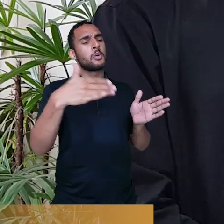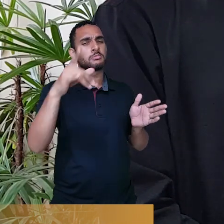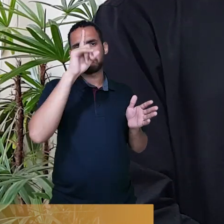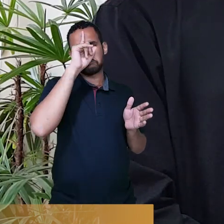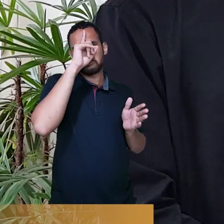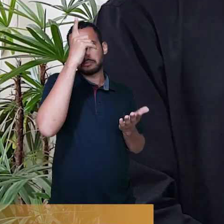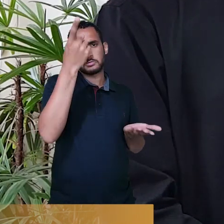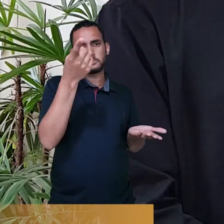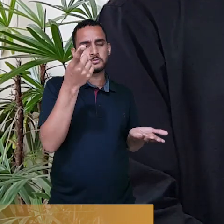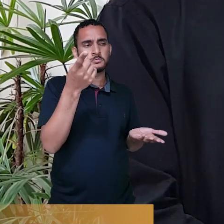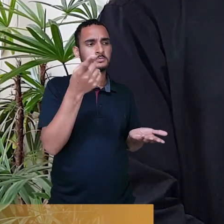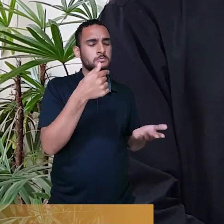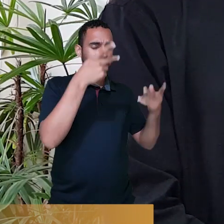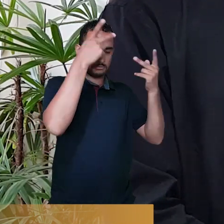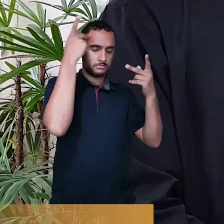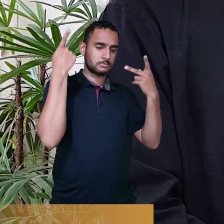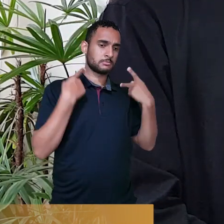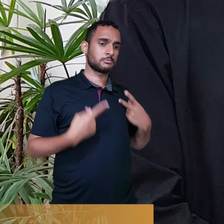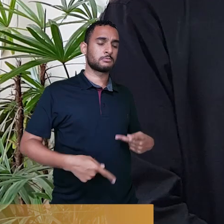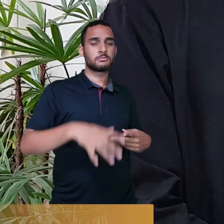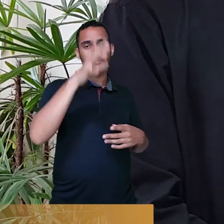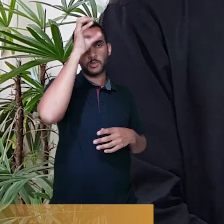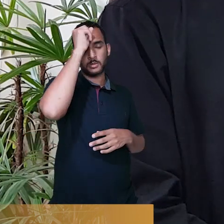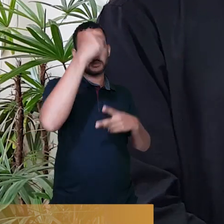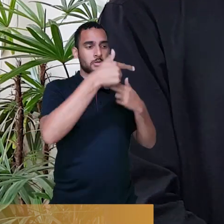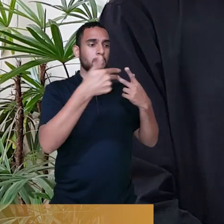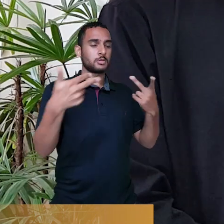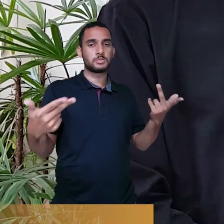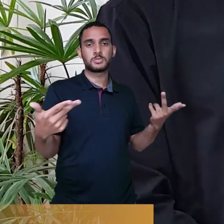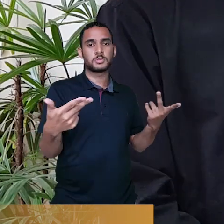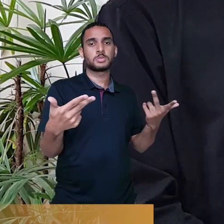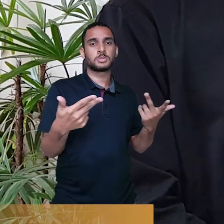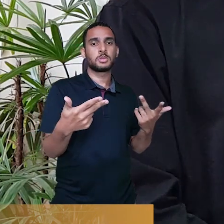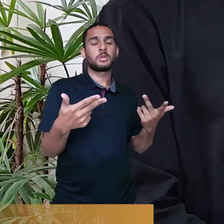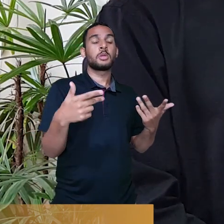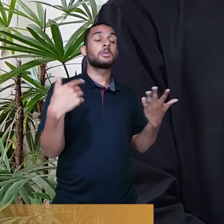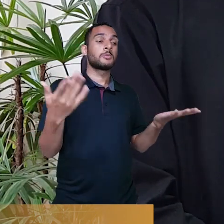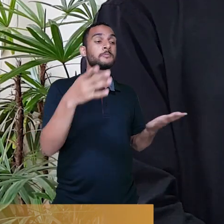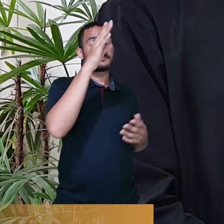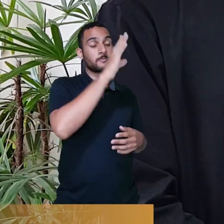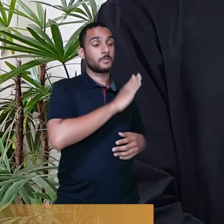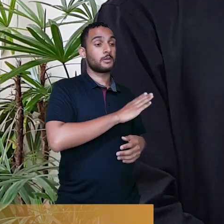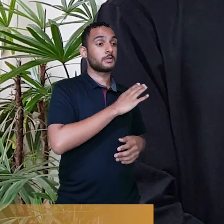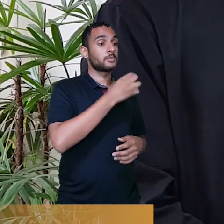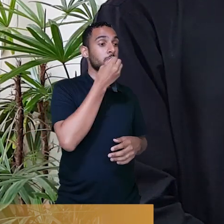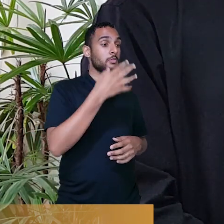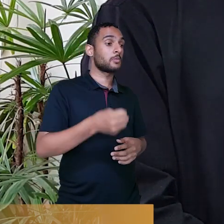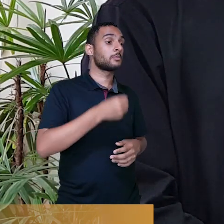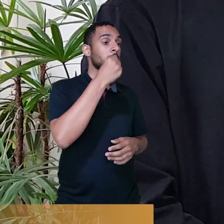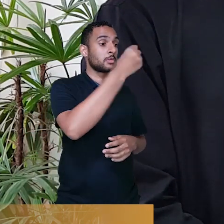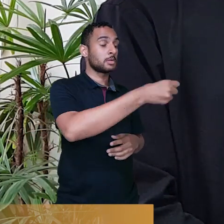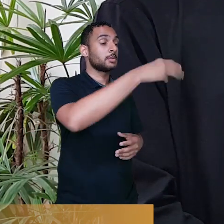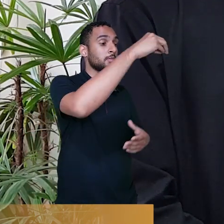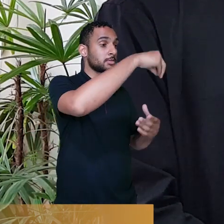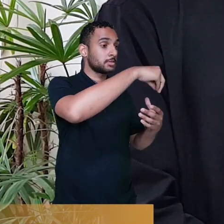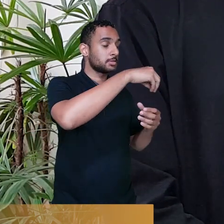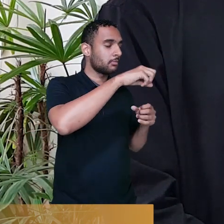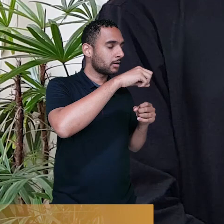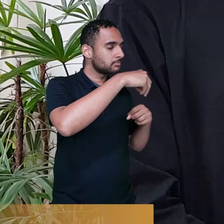processo normal de um ser humano aprender as coisas à sua volta então acabam passando ela vem agora